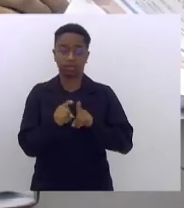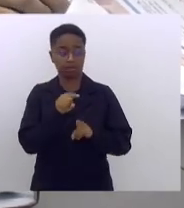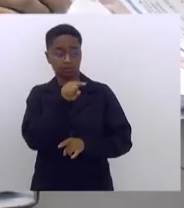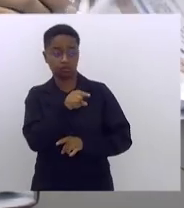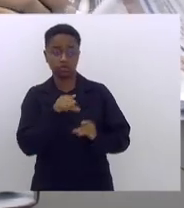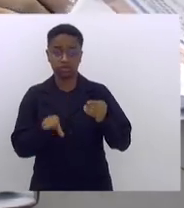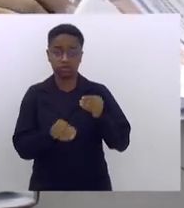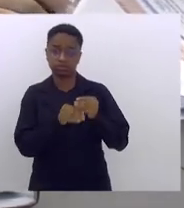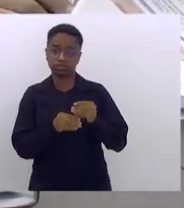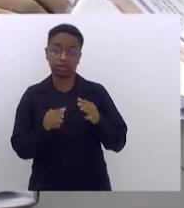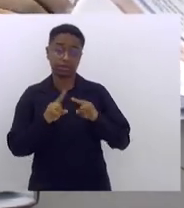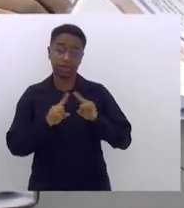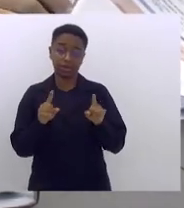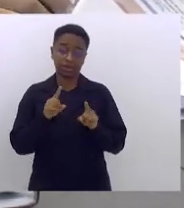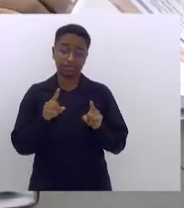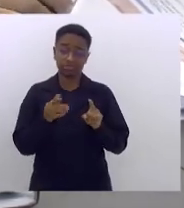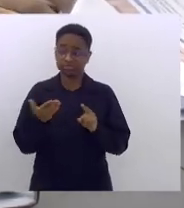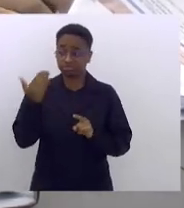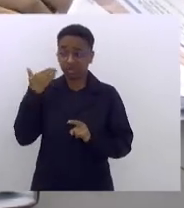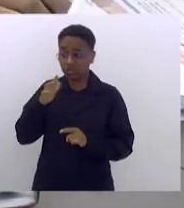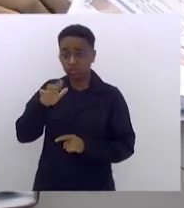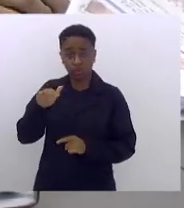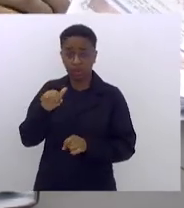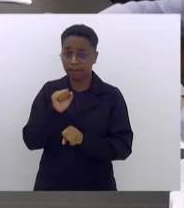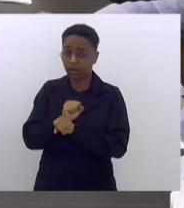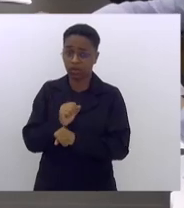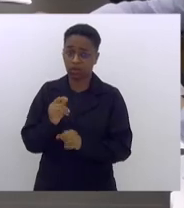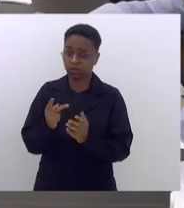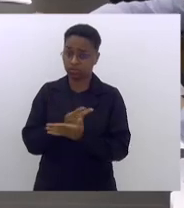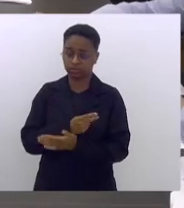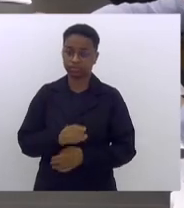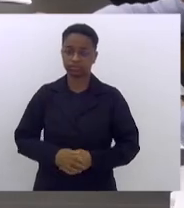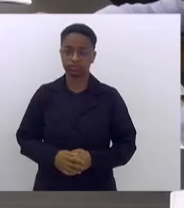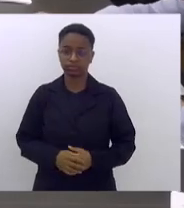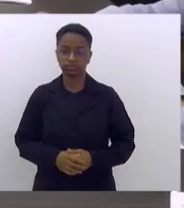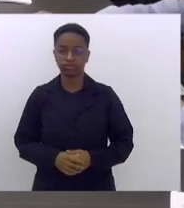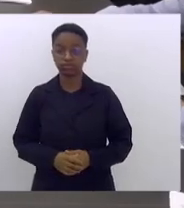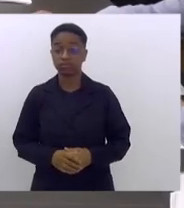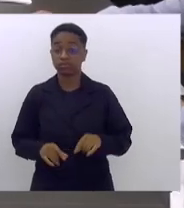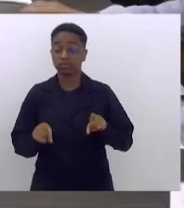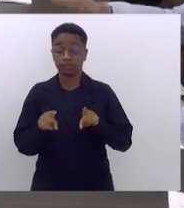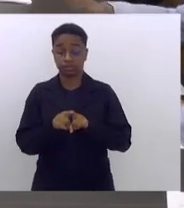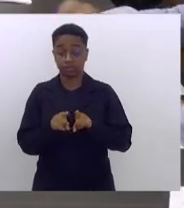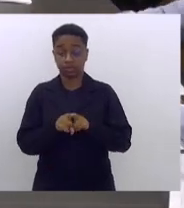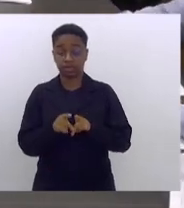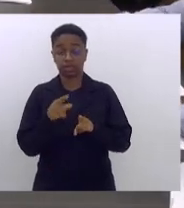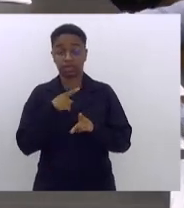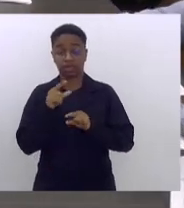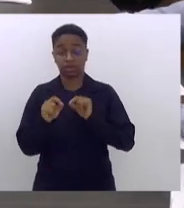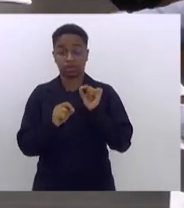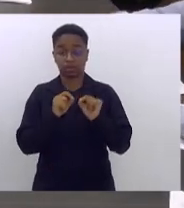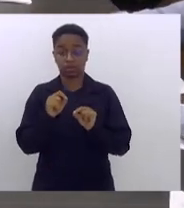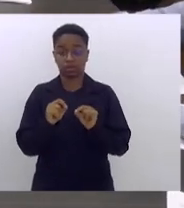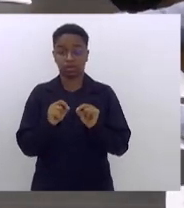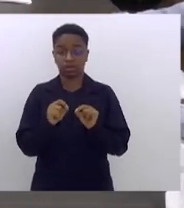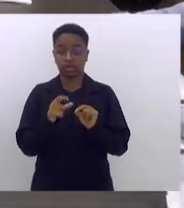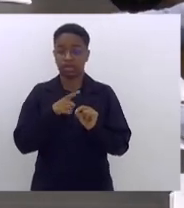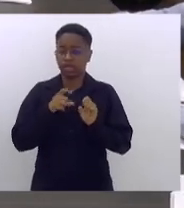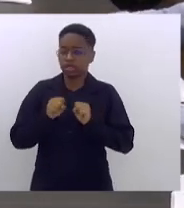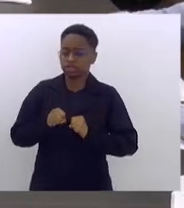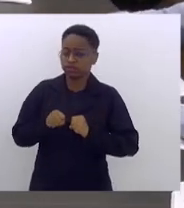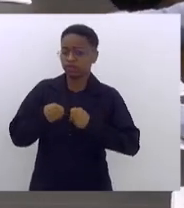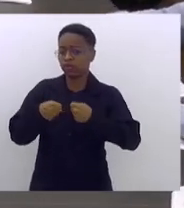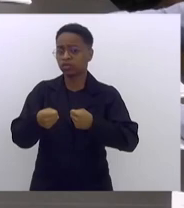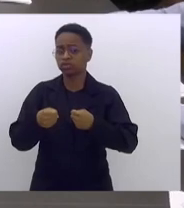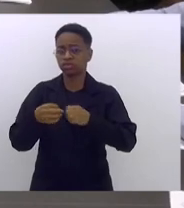inclusão, coisa que nunca deixou de ser feita. E ainda tem um adendo, se me permite, deputado Fred, antes de passar a palavra à Vossa Excelência, que há um esforço de todos os